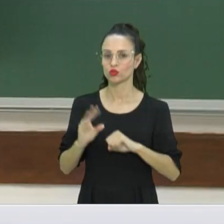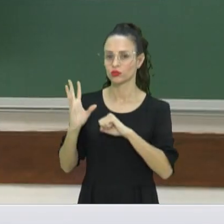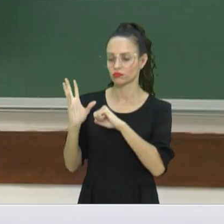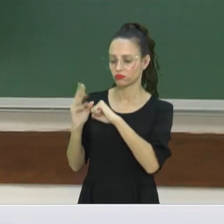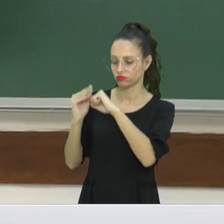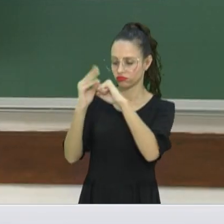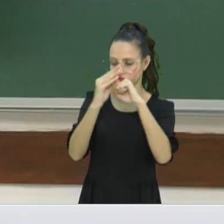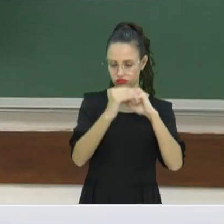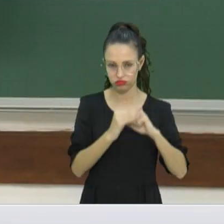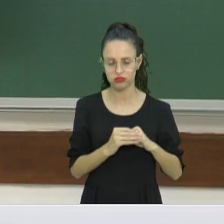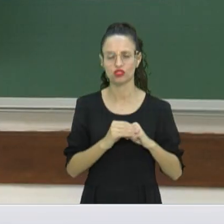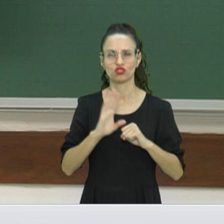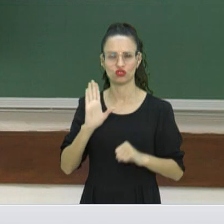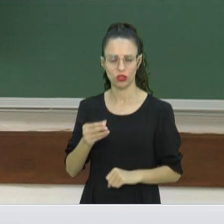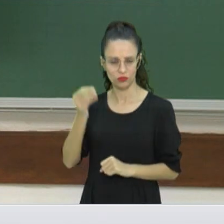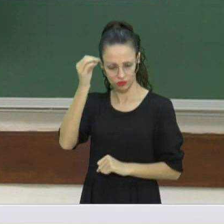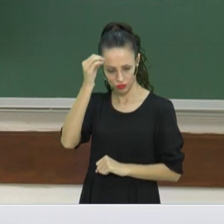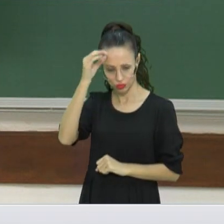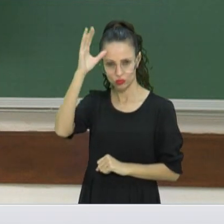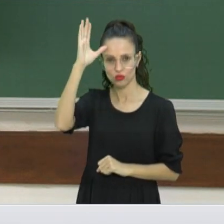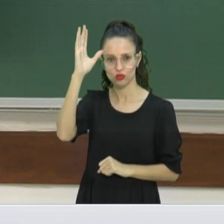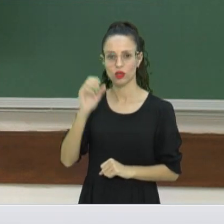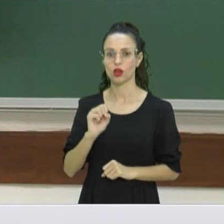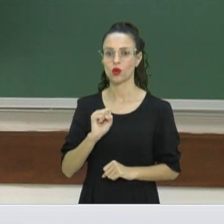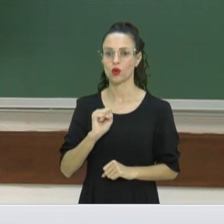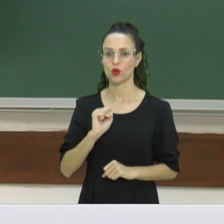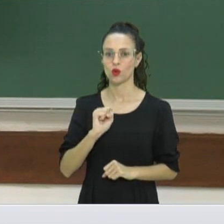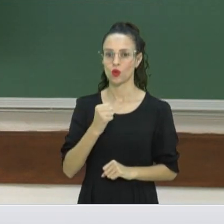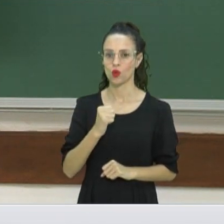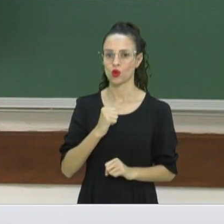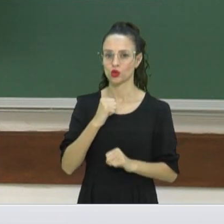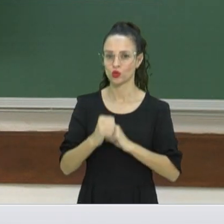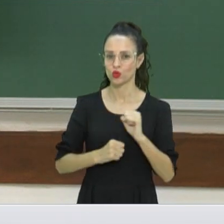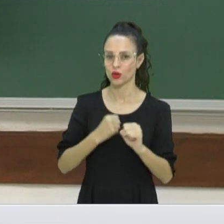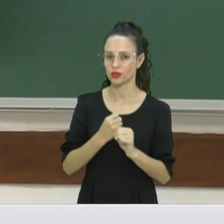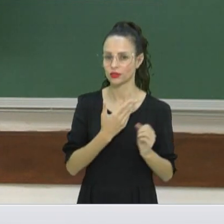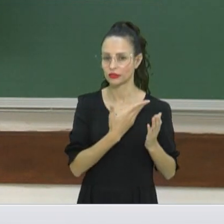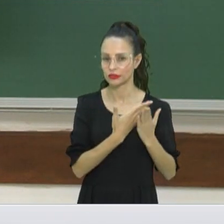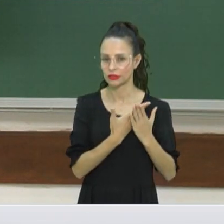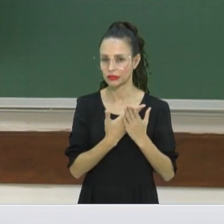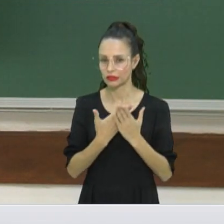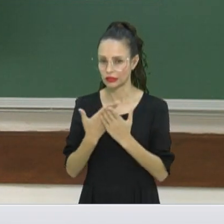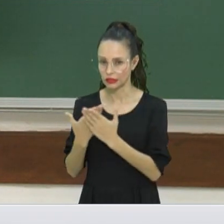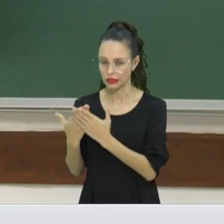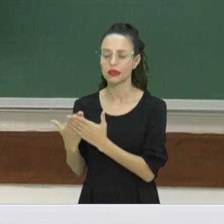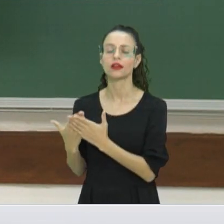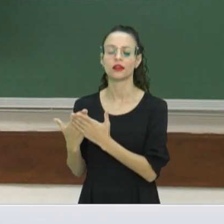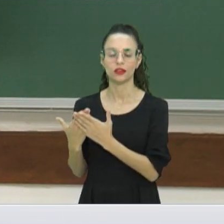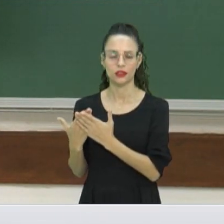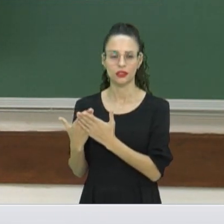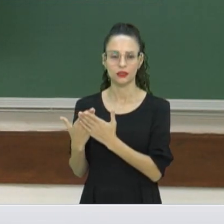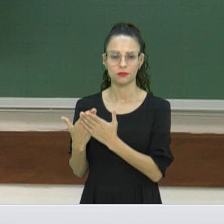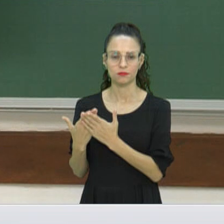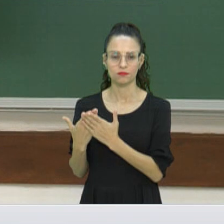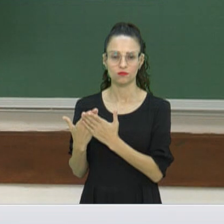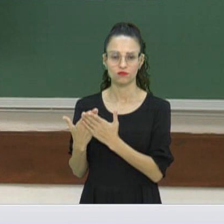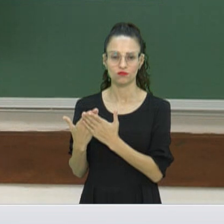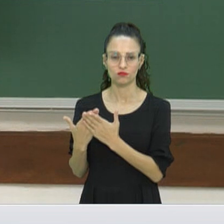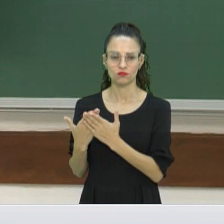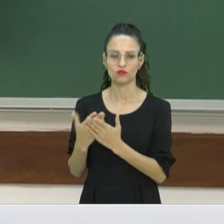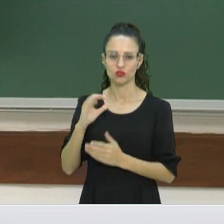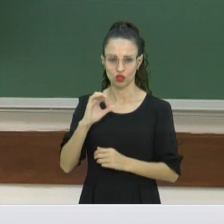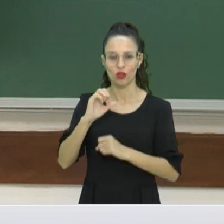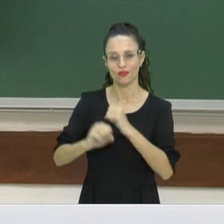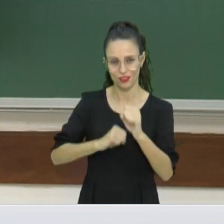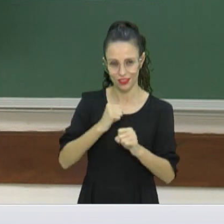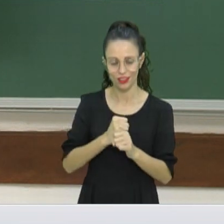conhecimento que eu já adquiri nesses 8 anos de escola do ensino fundamental, né? 9